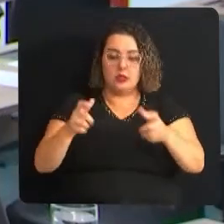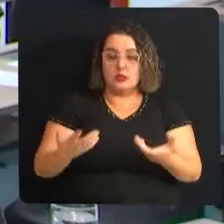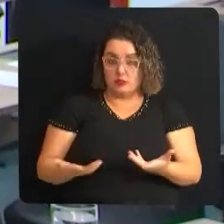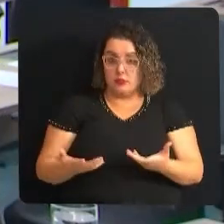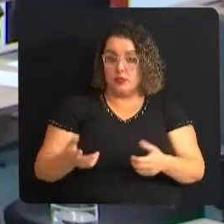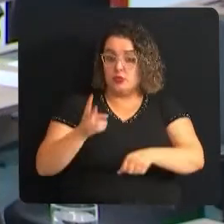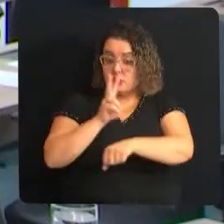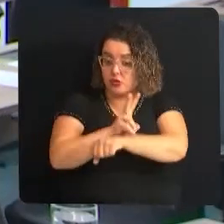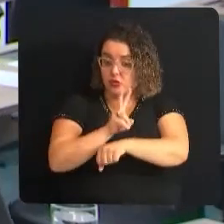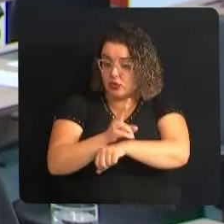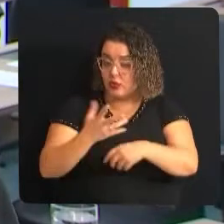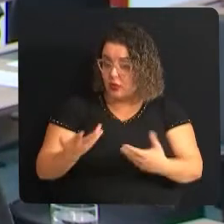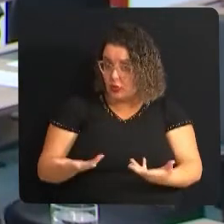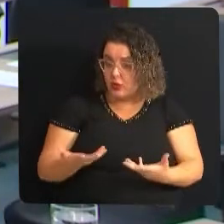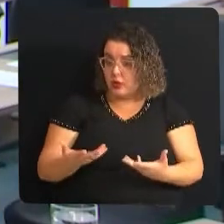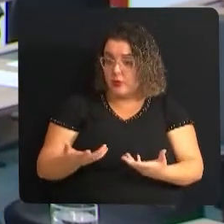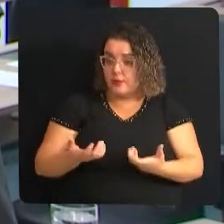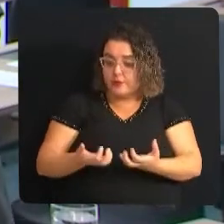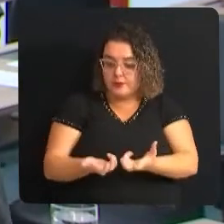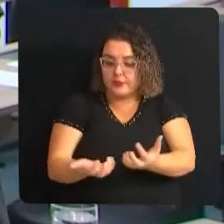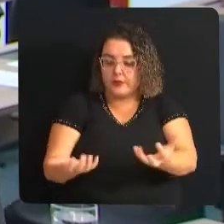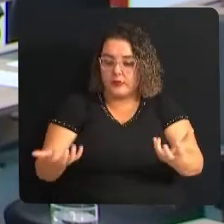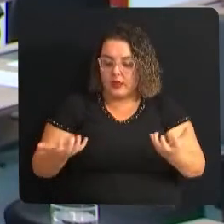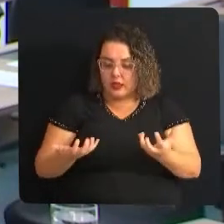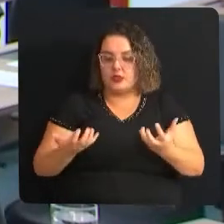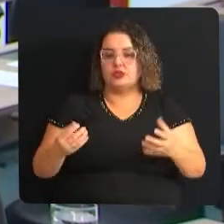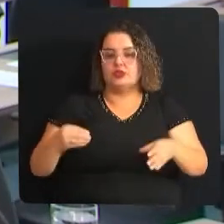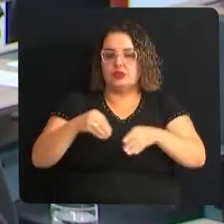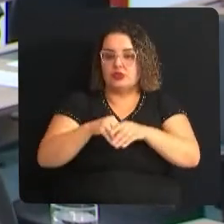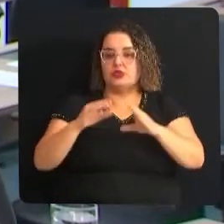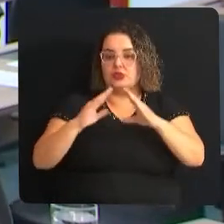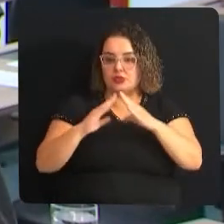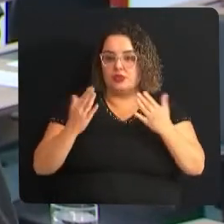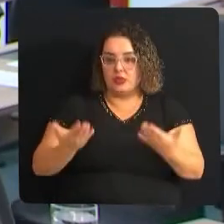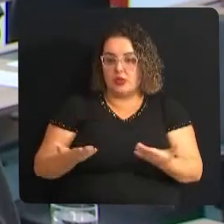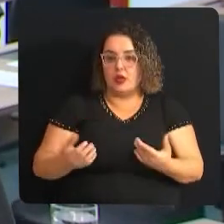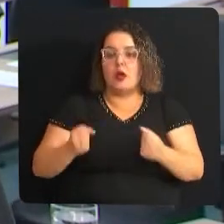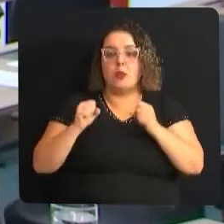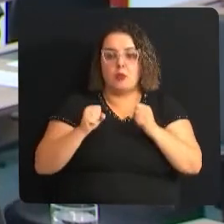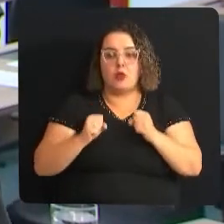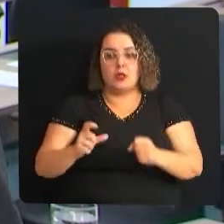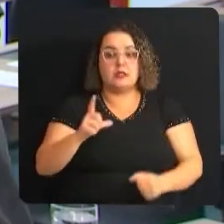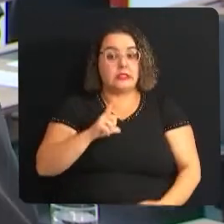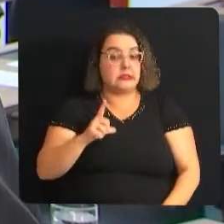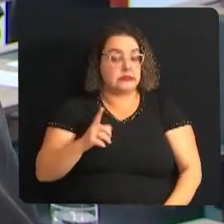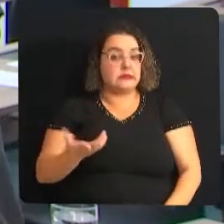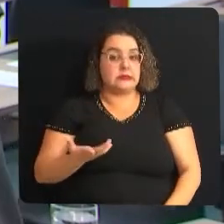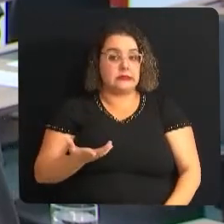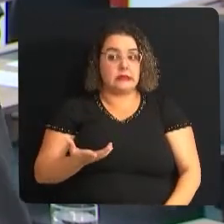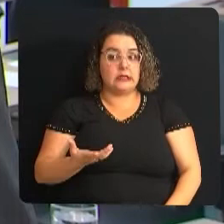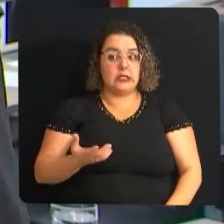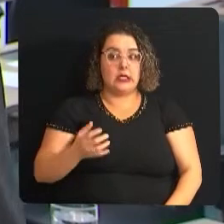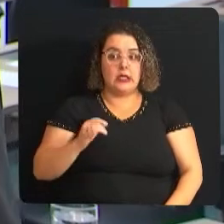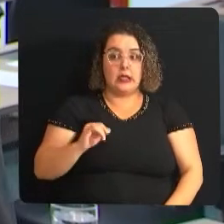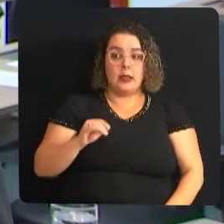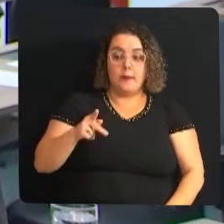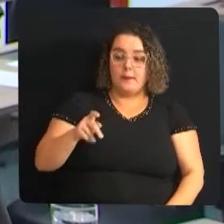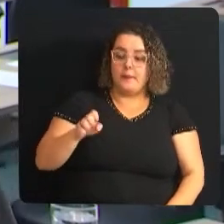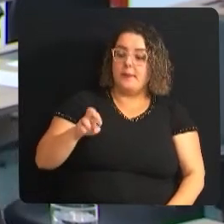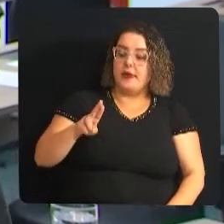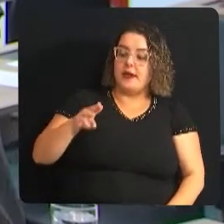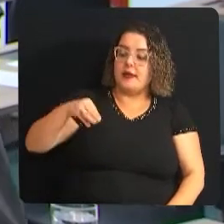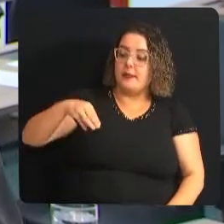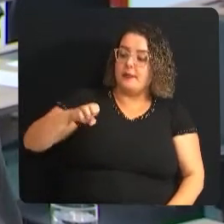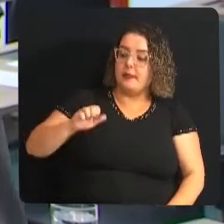pessoas preservem jardins em suas casas, para que possam também ter uma condição de permeabilidade da